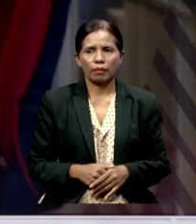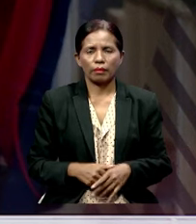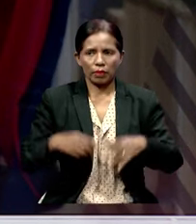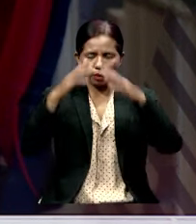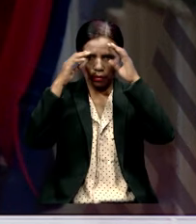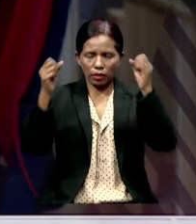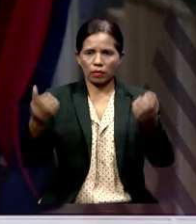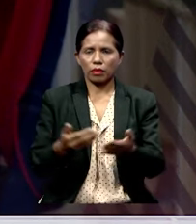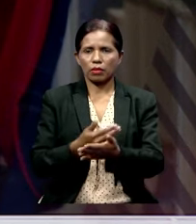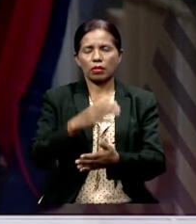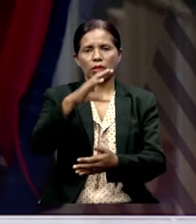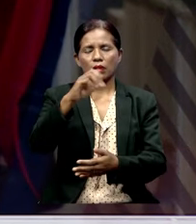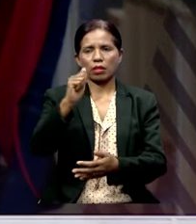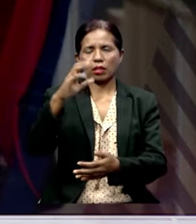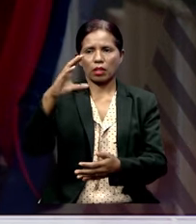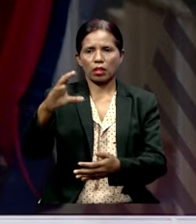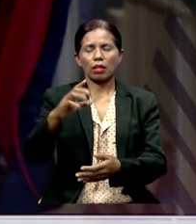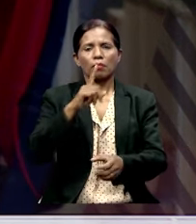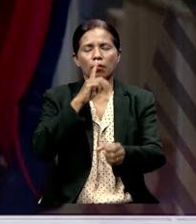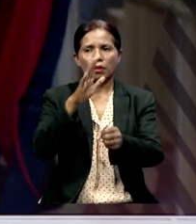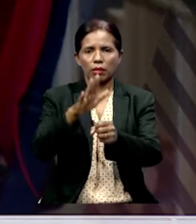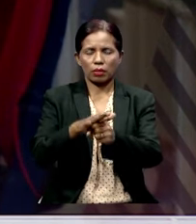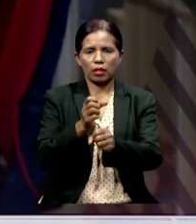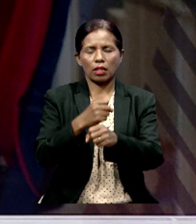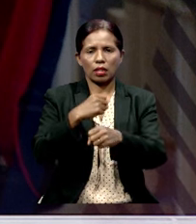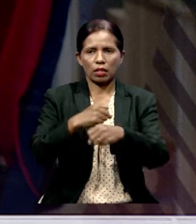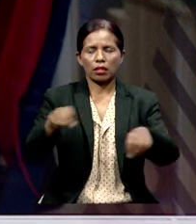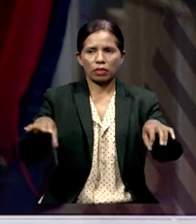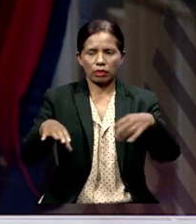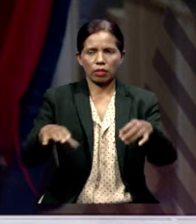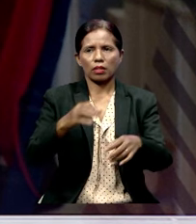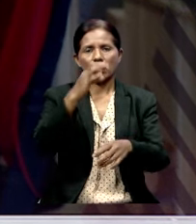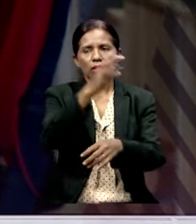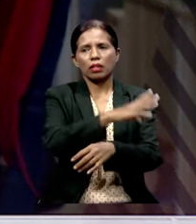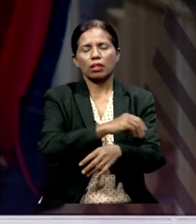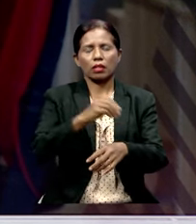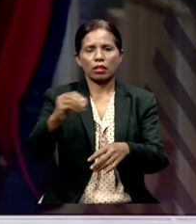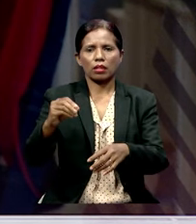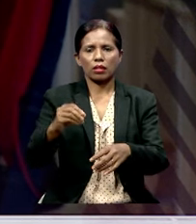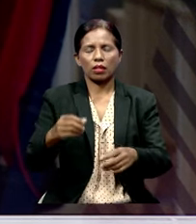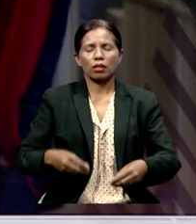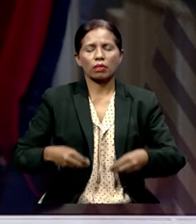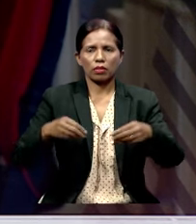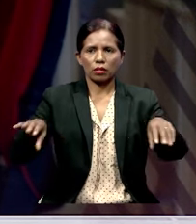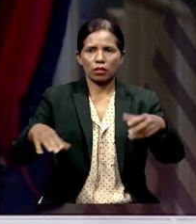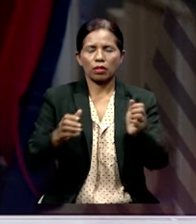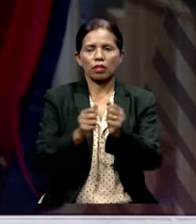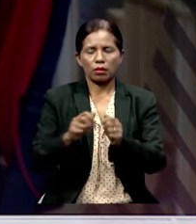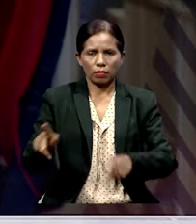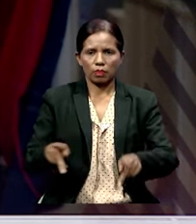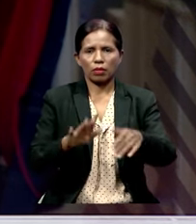Presidente FON, Comissão Função Pública, promete encerrar o sistema de serviço e a função pública no capacidade de funcionário público